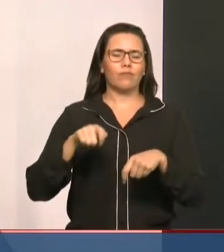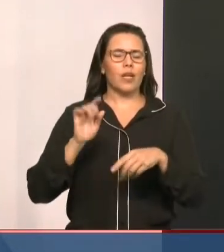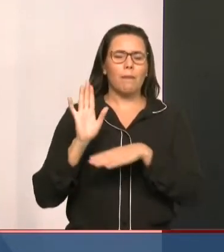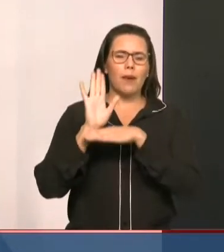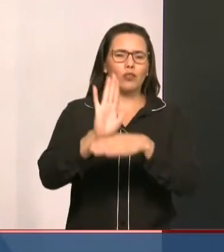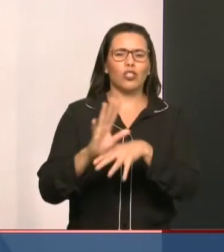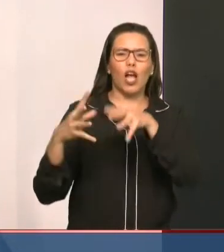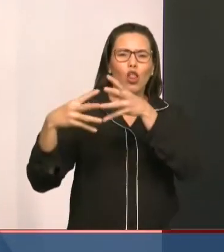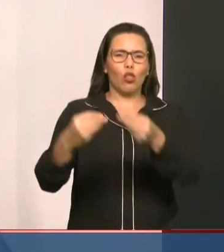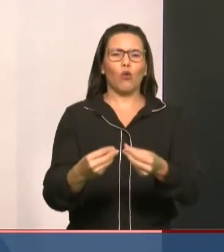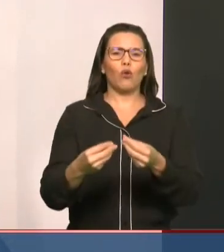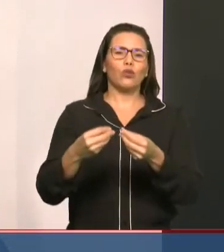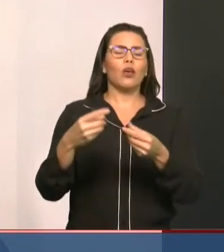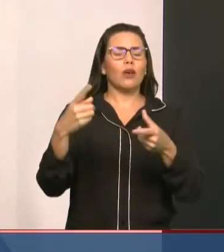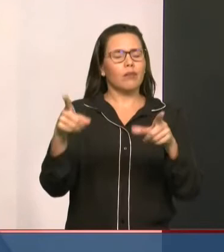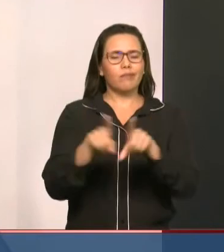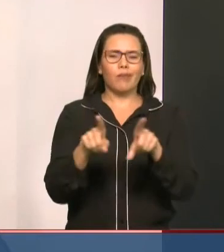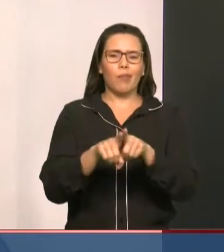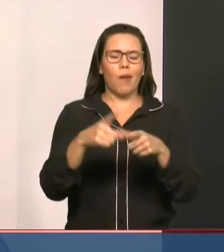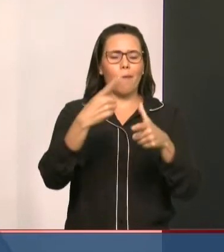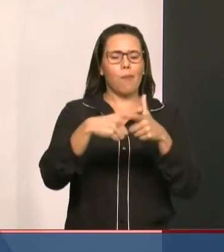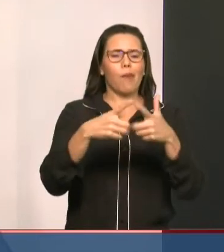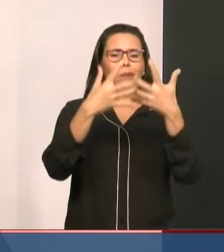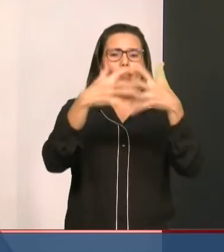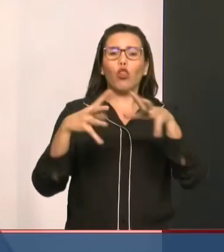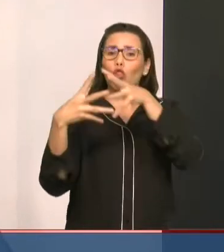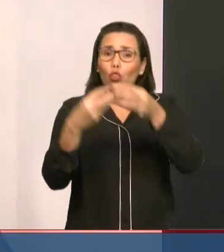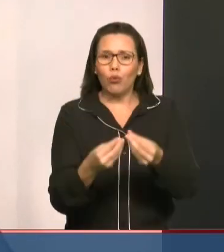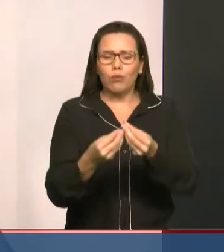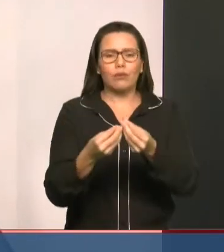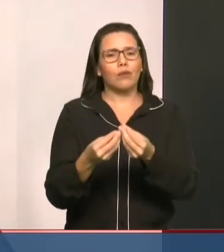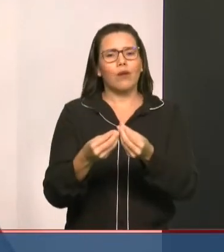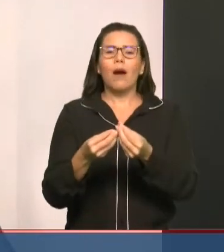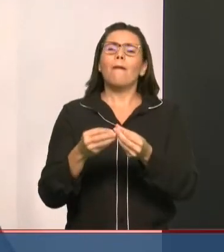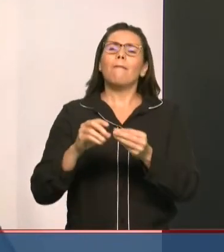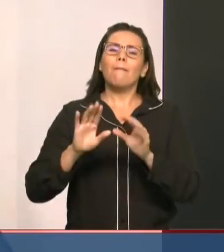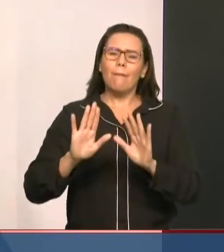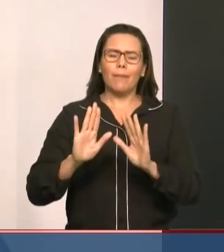nós estamos também decididos a ajudar da melhor forma possível o nosso povo. Volto sim.